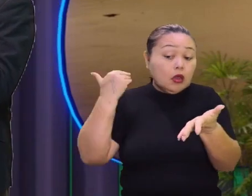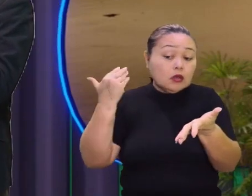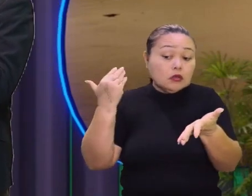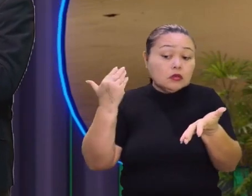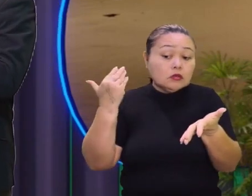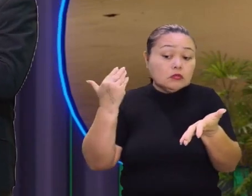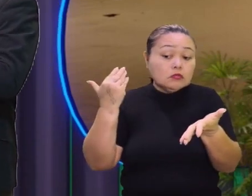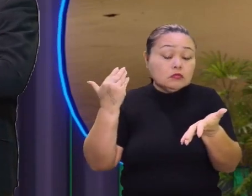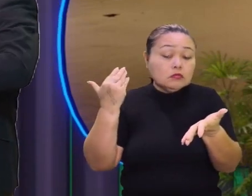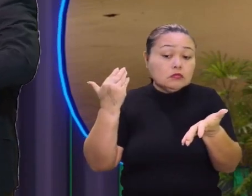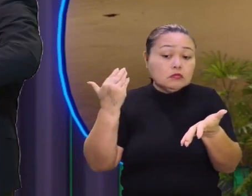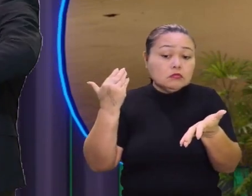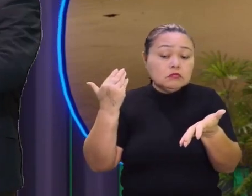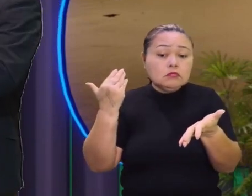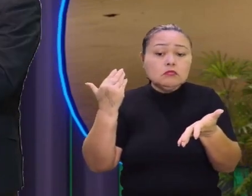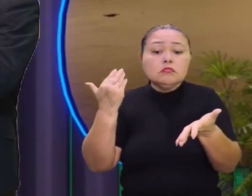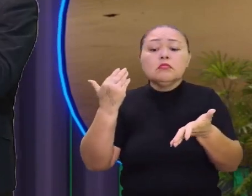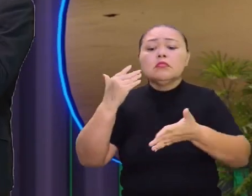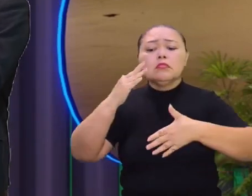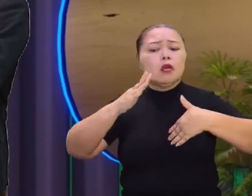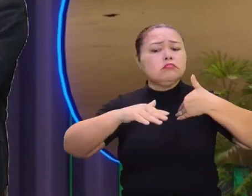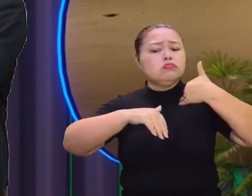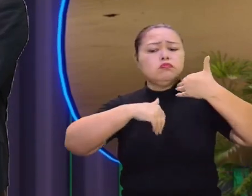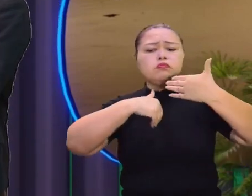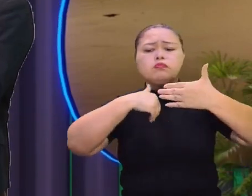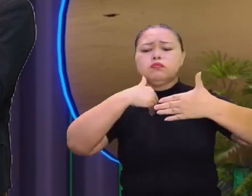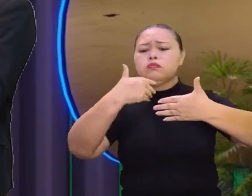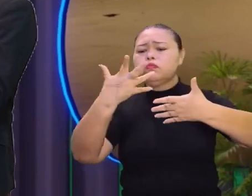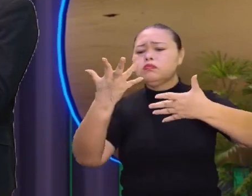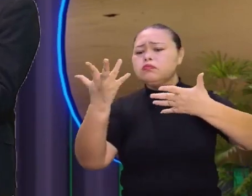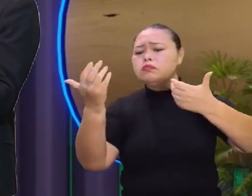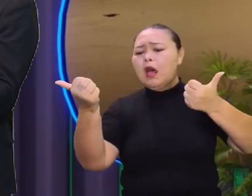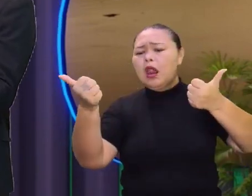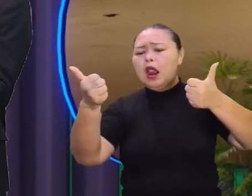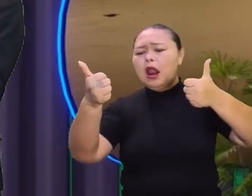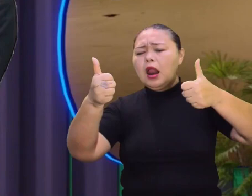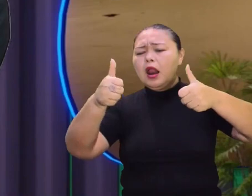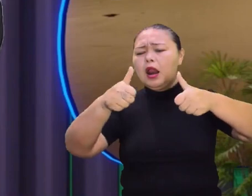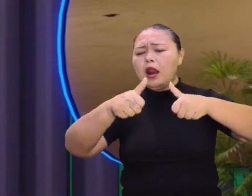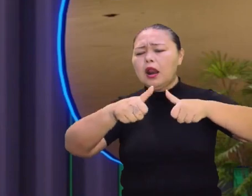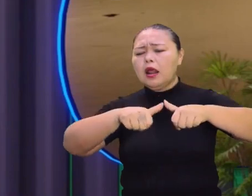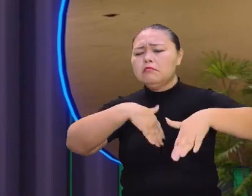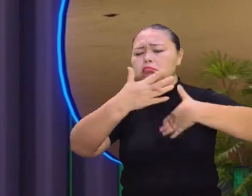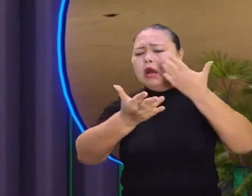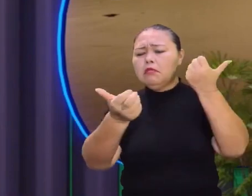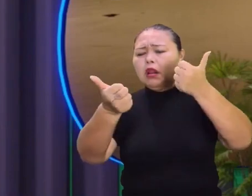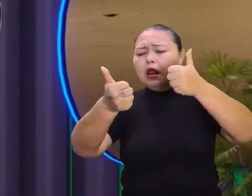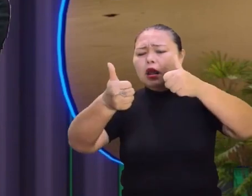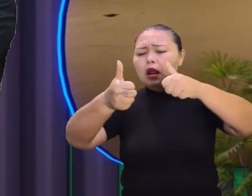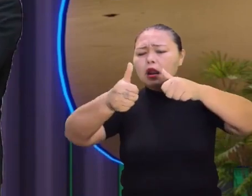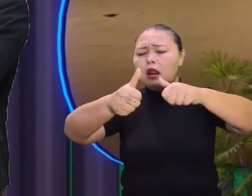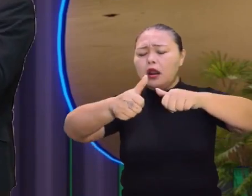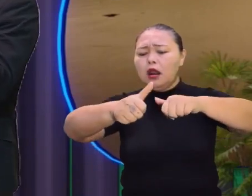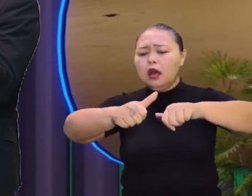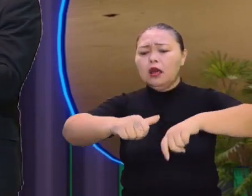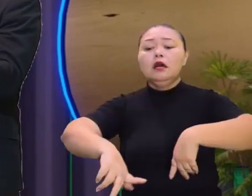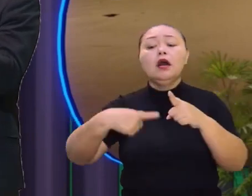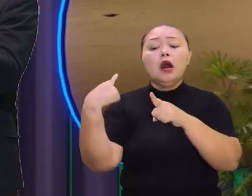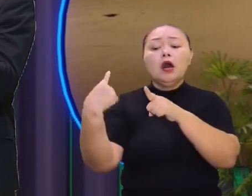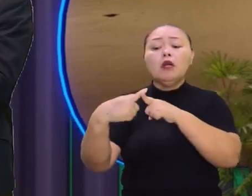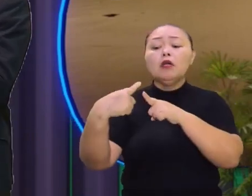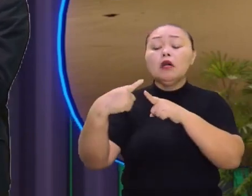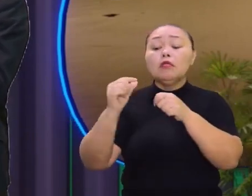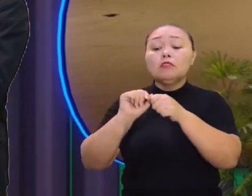Então, foi uma sucessão de fracassos. Exato. Por uma tomada de